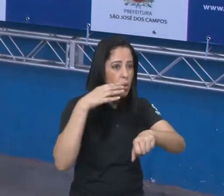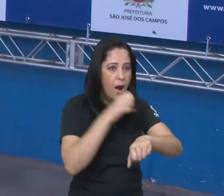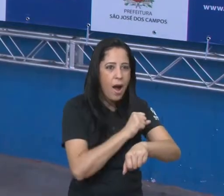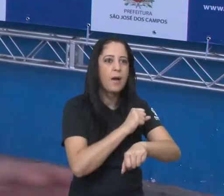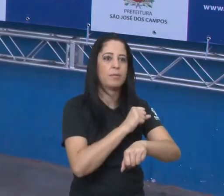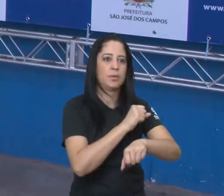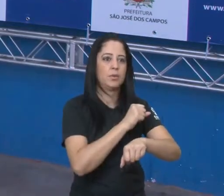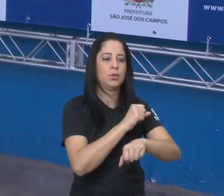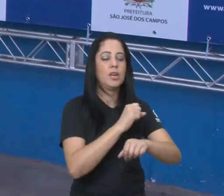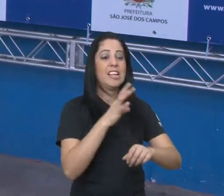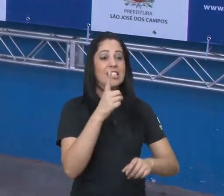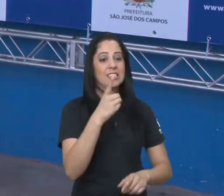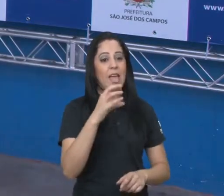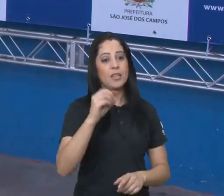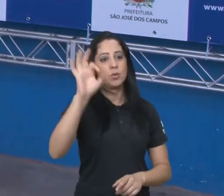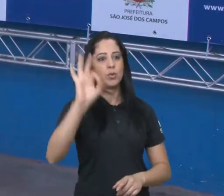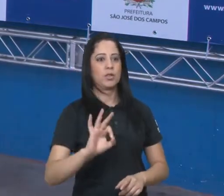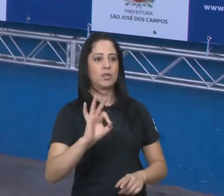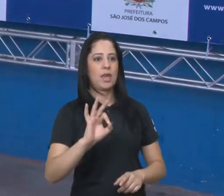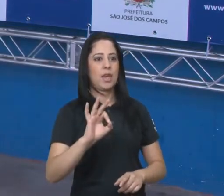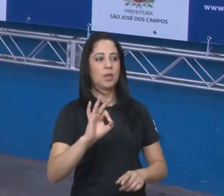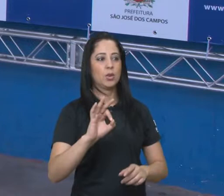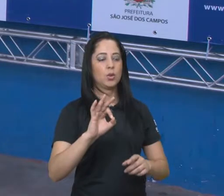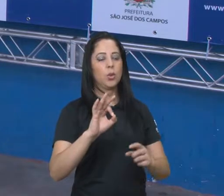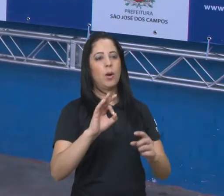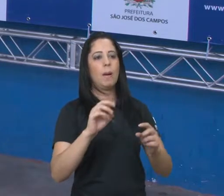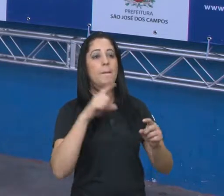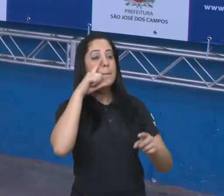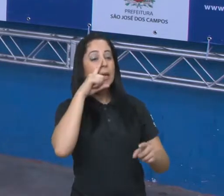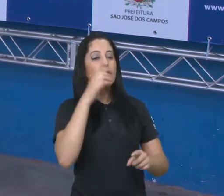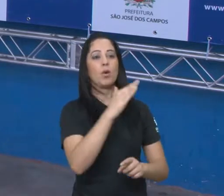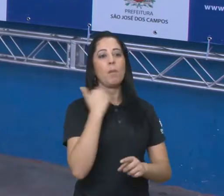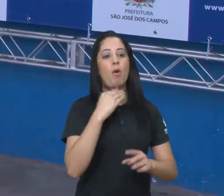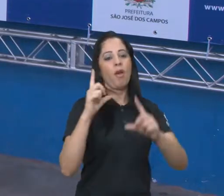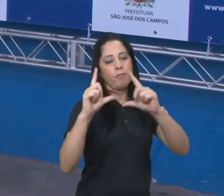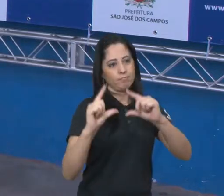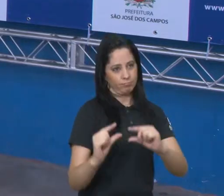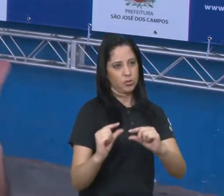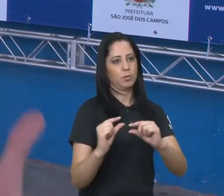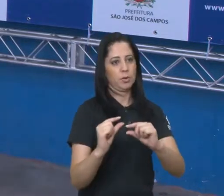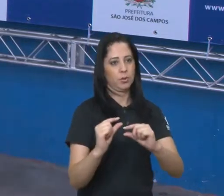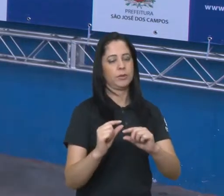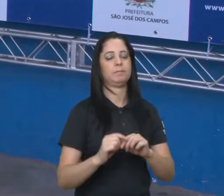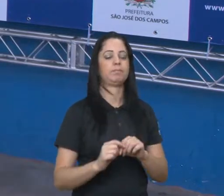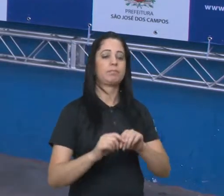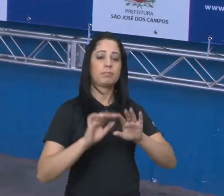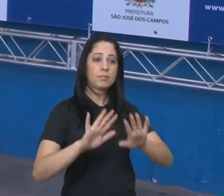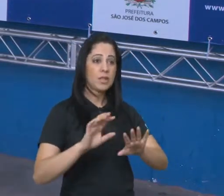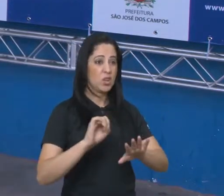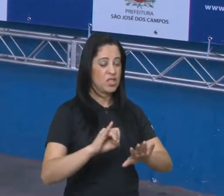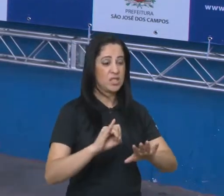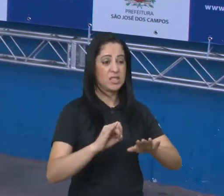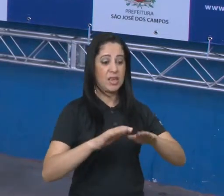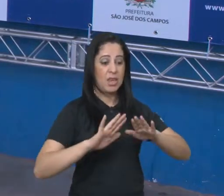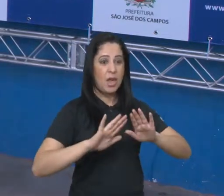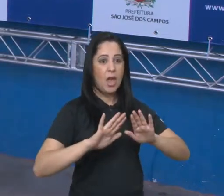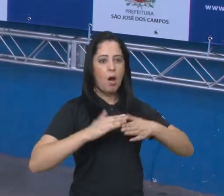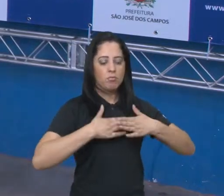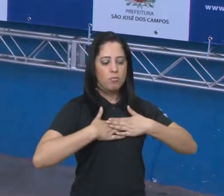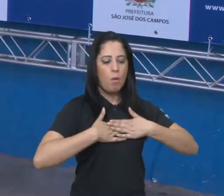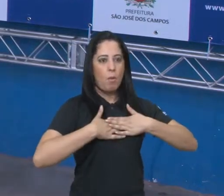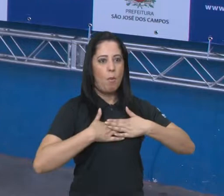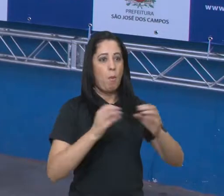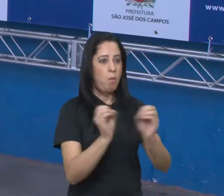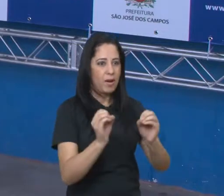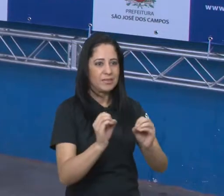minuto em parada cardíaca, a vítima reduz em 10% a chance de voltar a viver se nada for feito. Se não forem iniciadas manobras